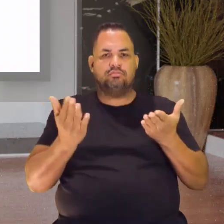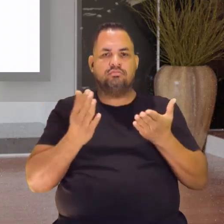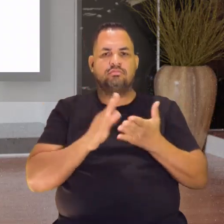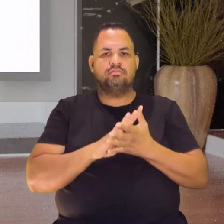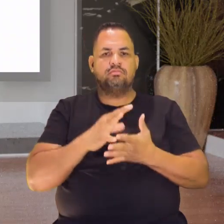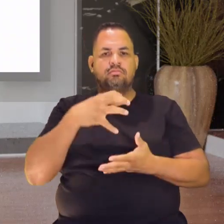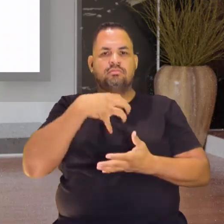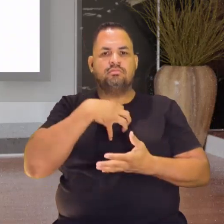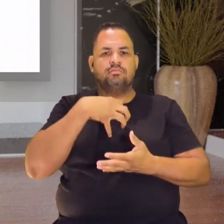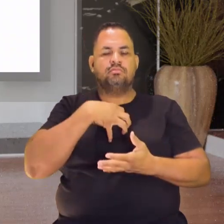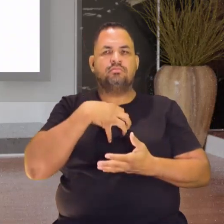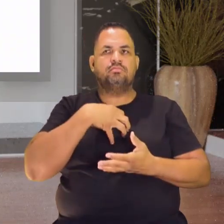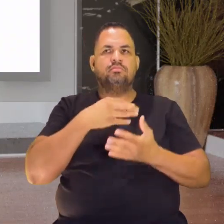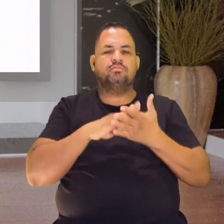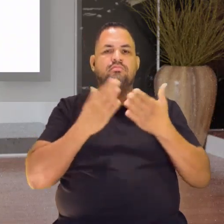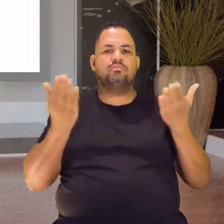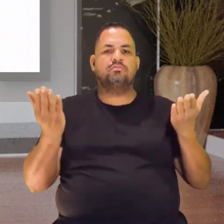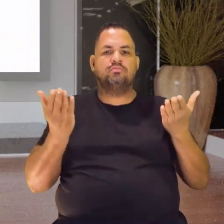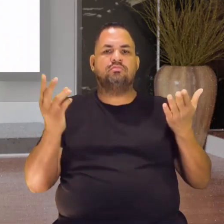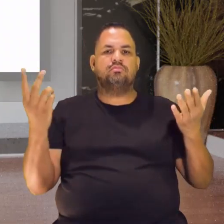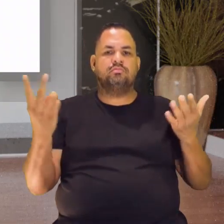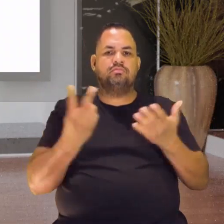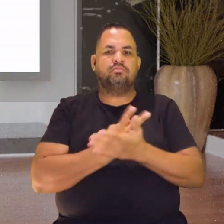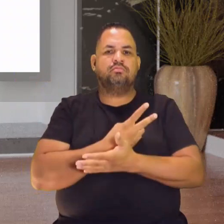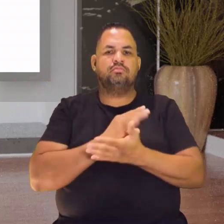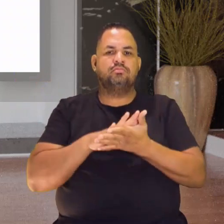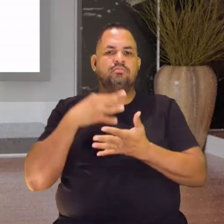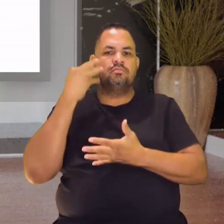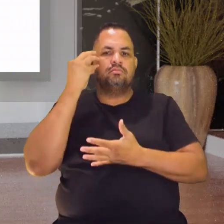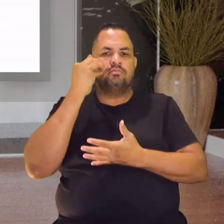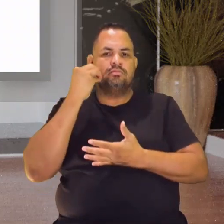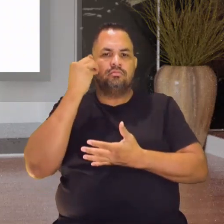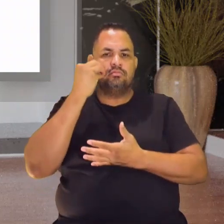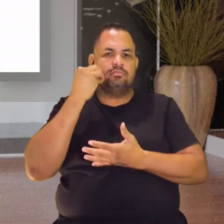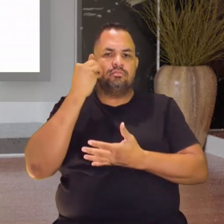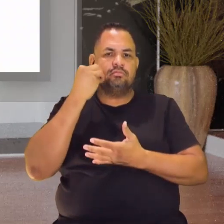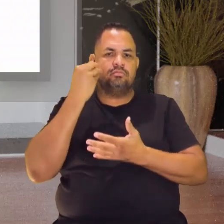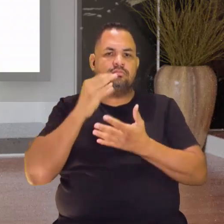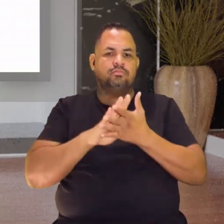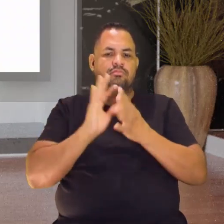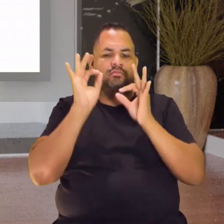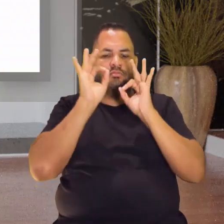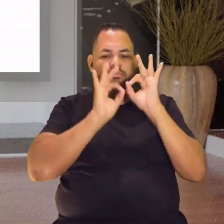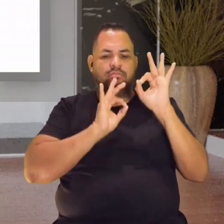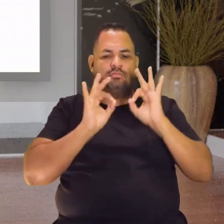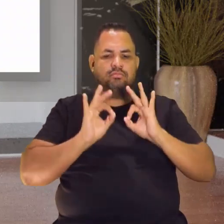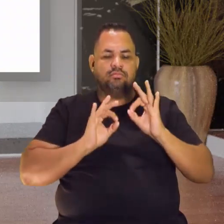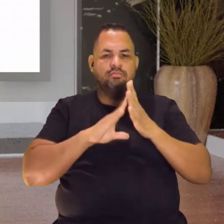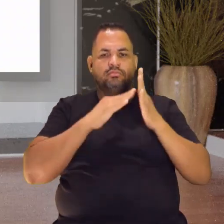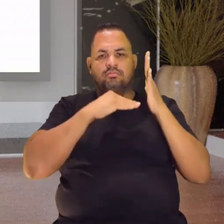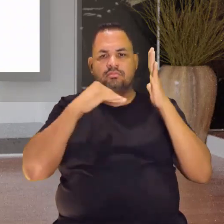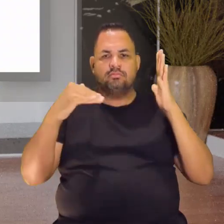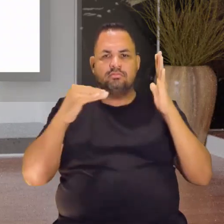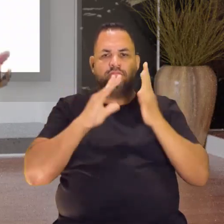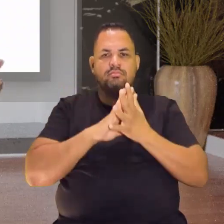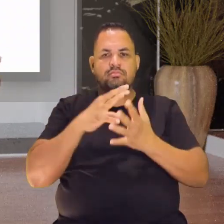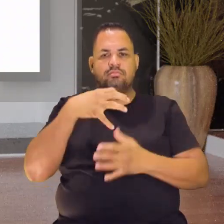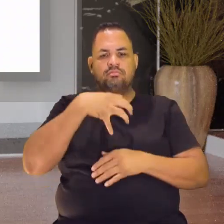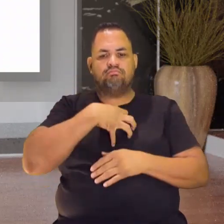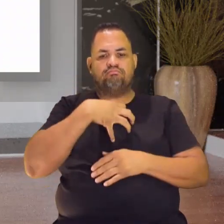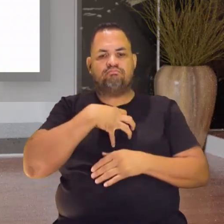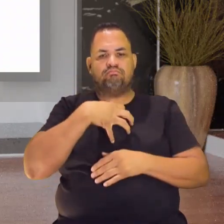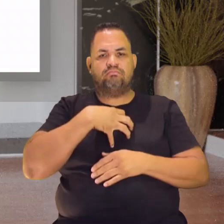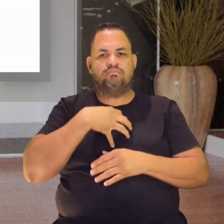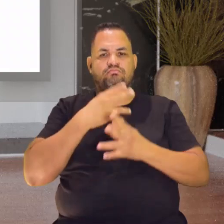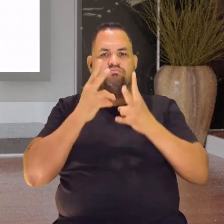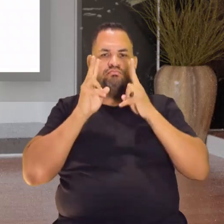seus sentidos, é aí que acontece a experiência estética e a experiência sensorial